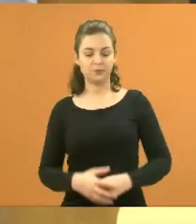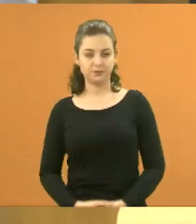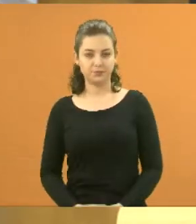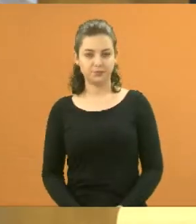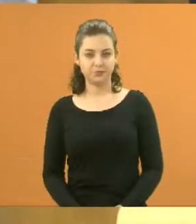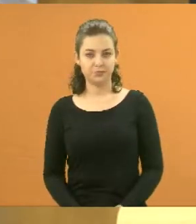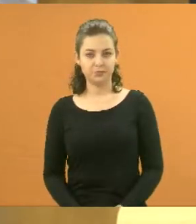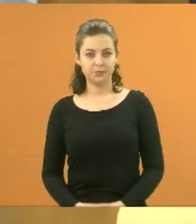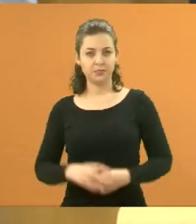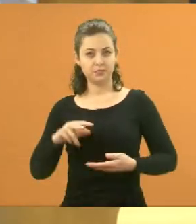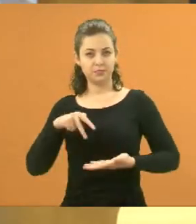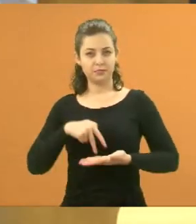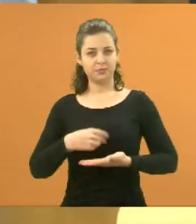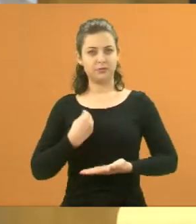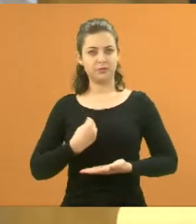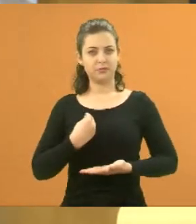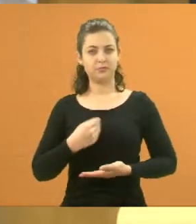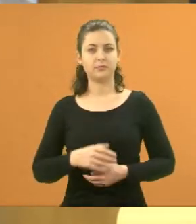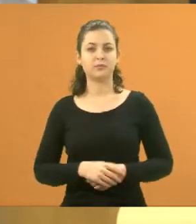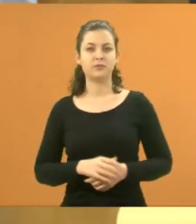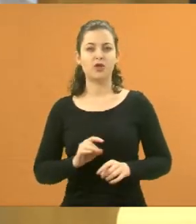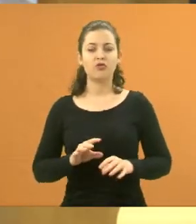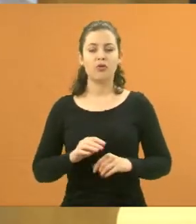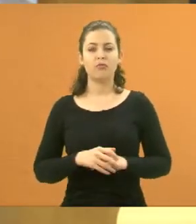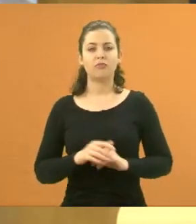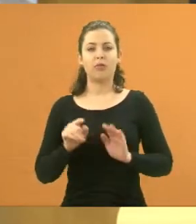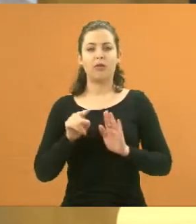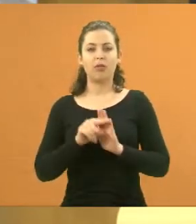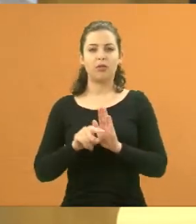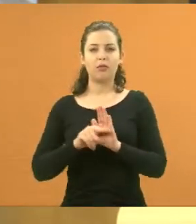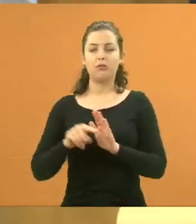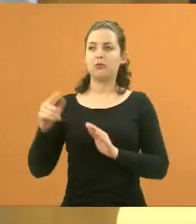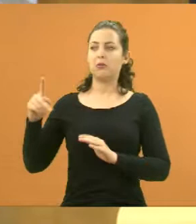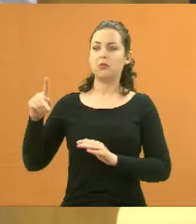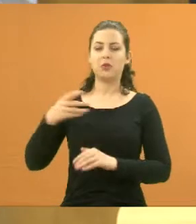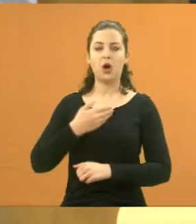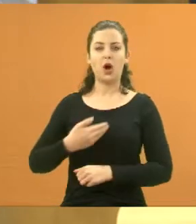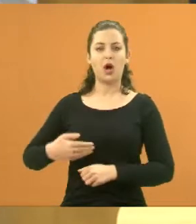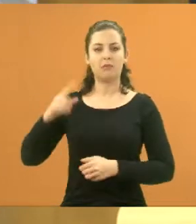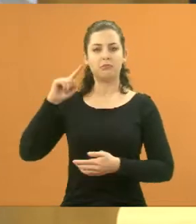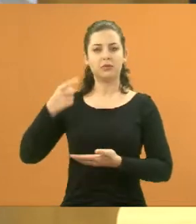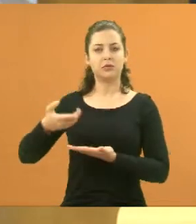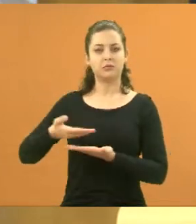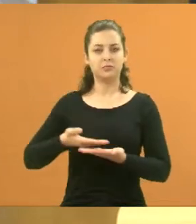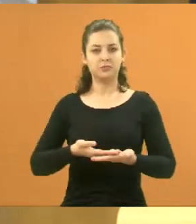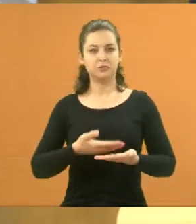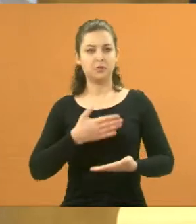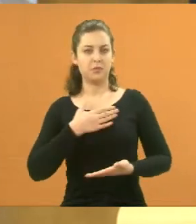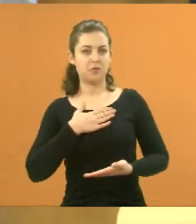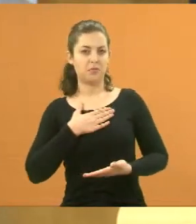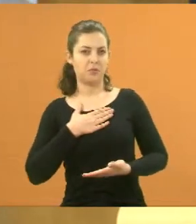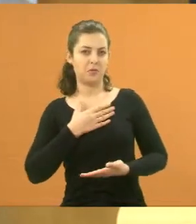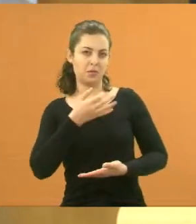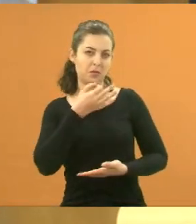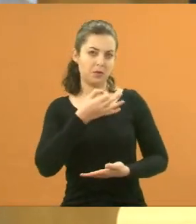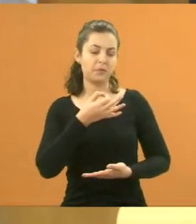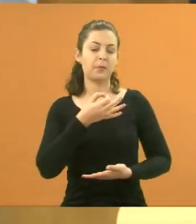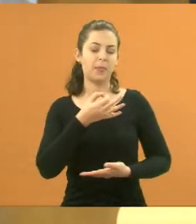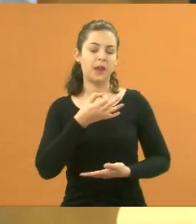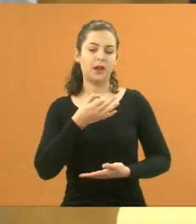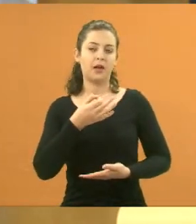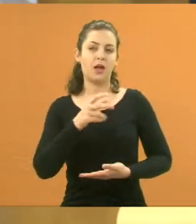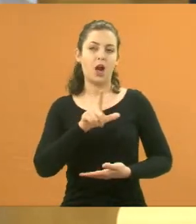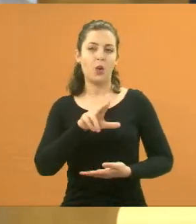está aqui para simplesmente questionar coisas que vêm do governo, no meu caso, do Luiz Flávio, o próprio Fernando estando aqui